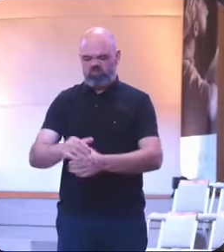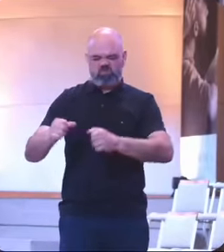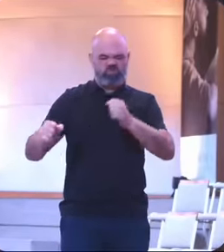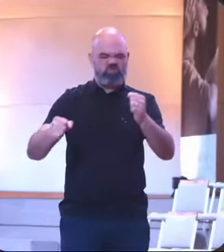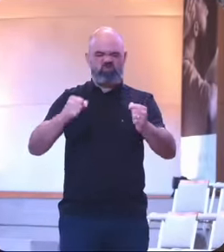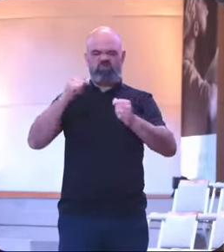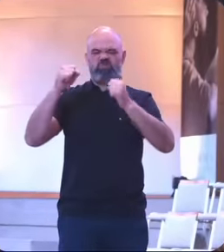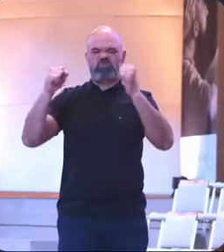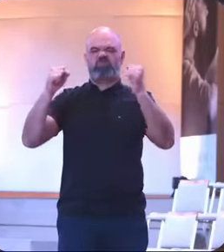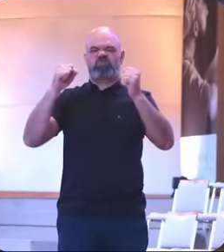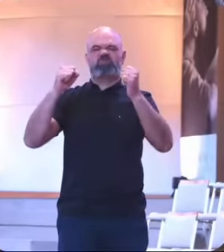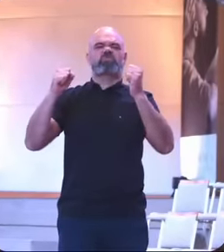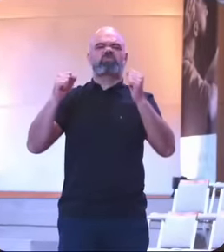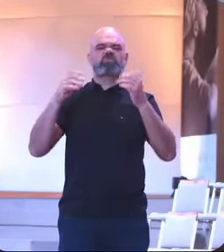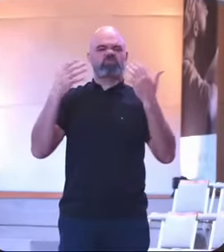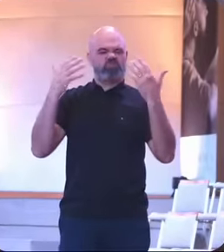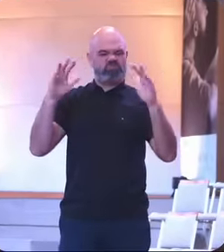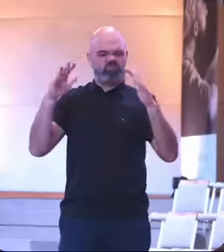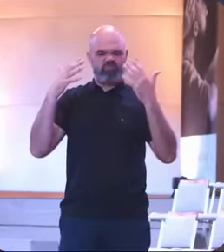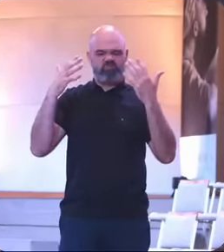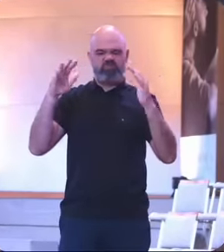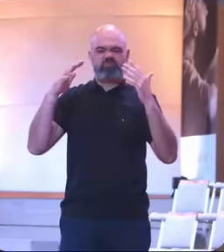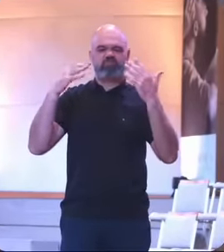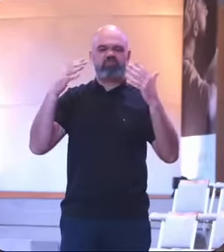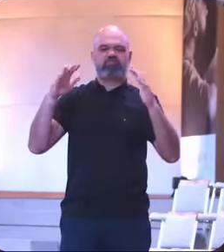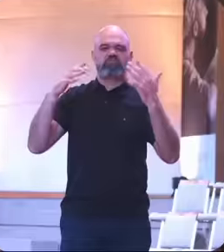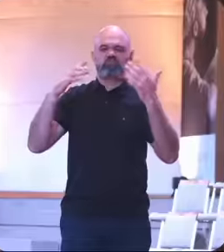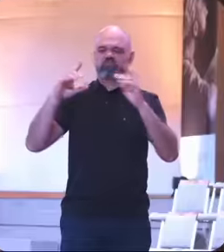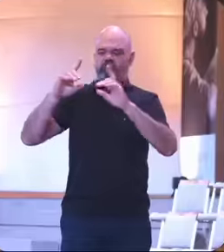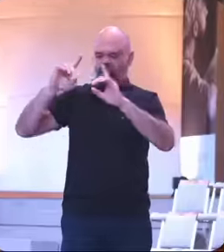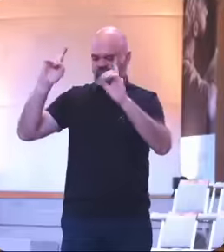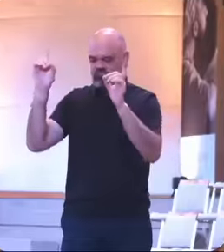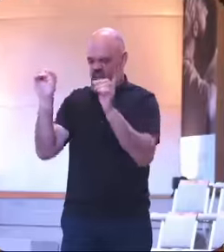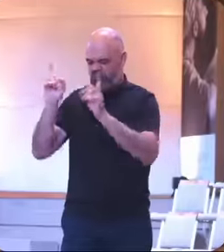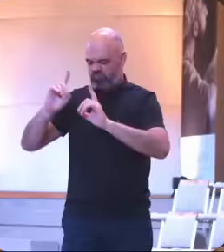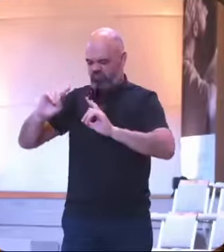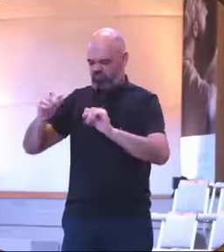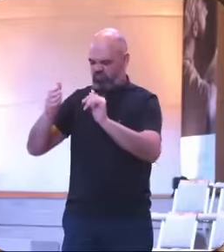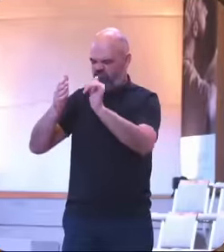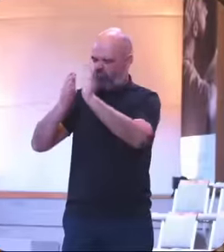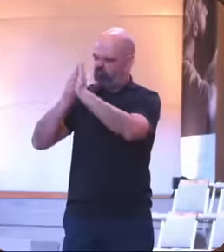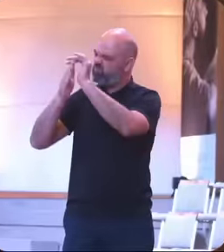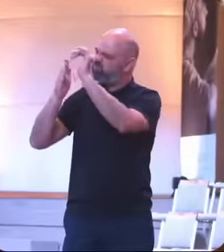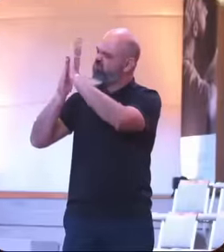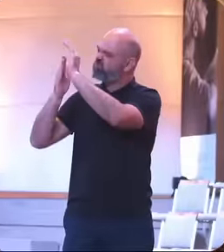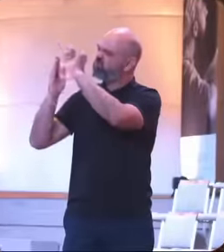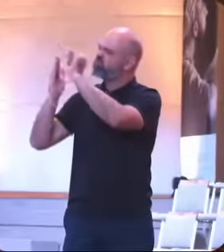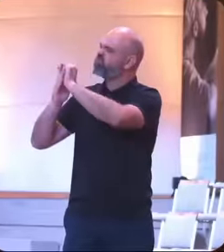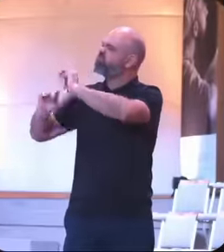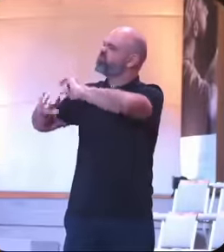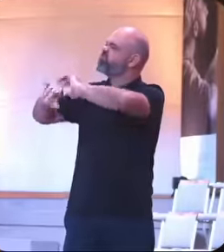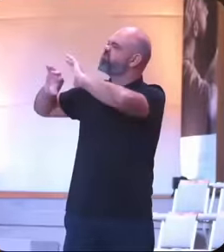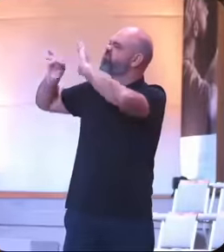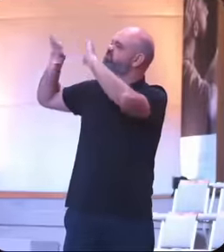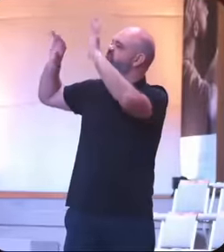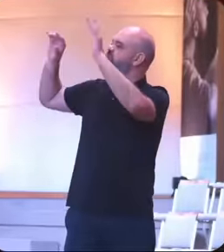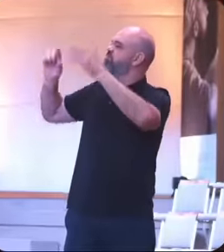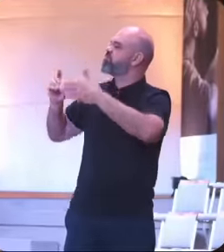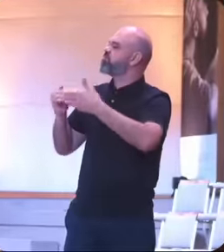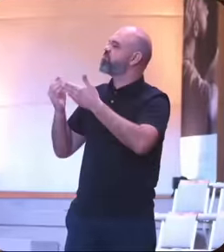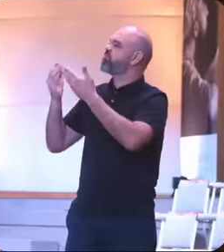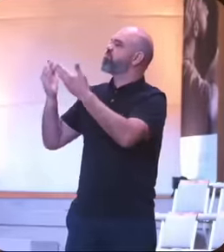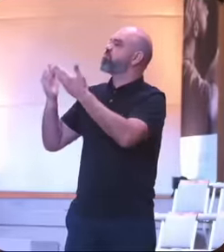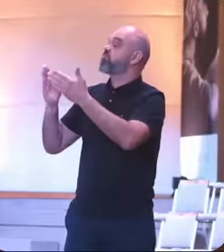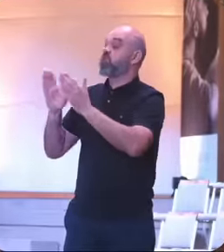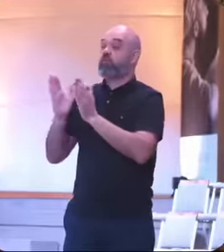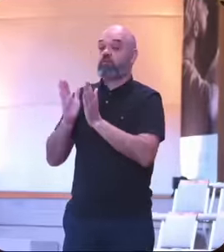Aplaudir o Senhor, Ele é digno de todo louvor, de toda glória. Nós vamos orar